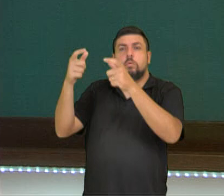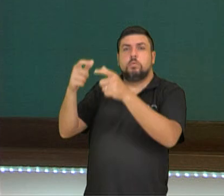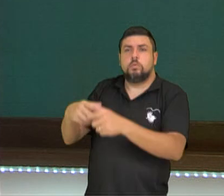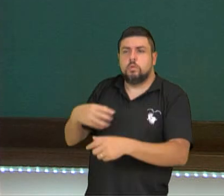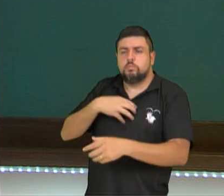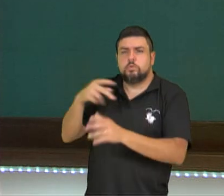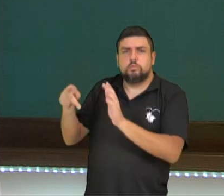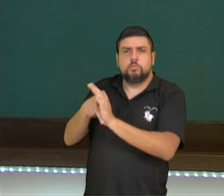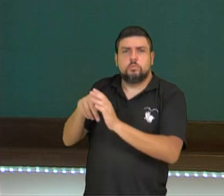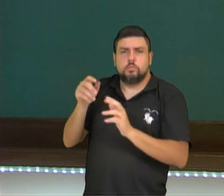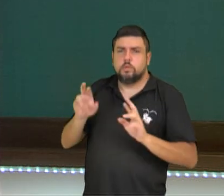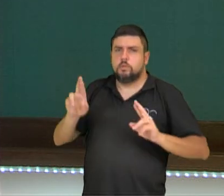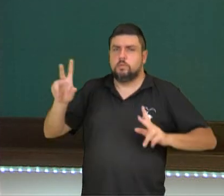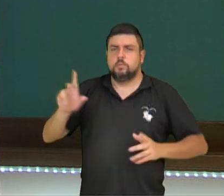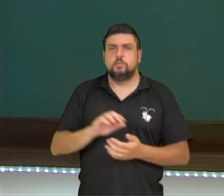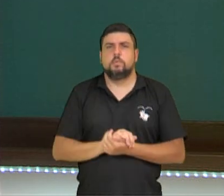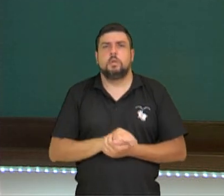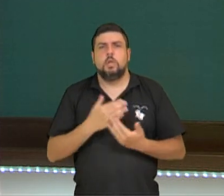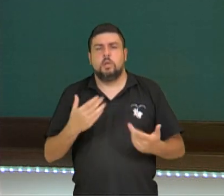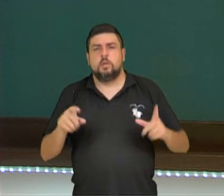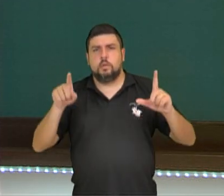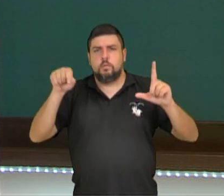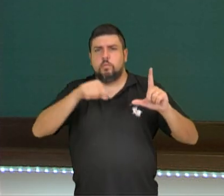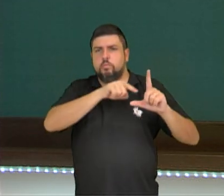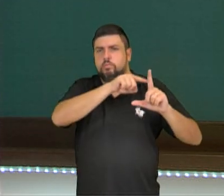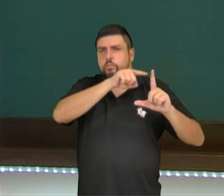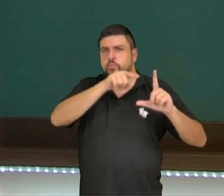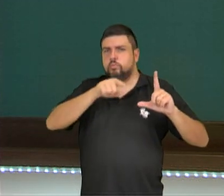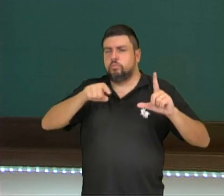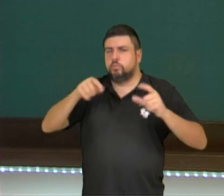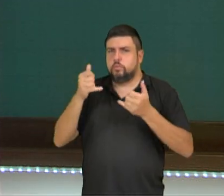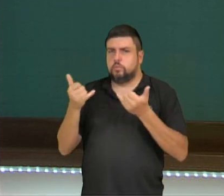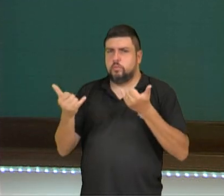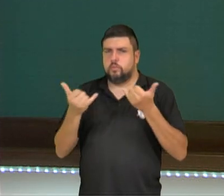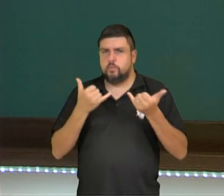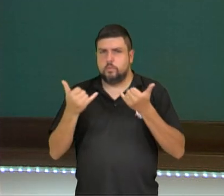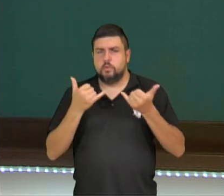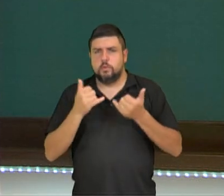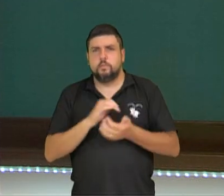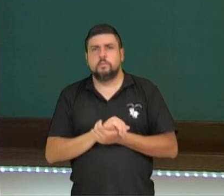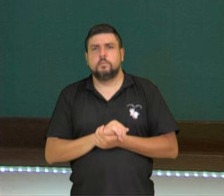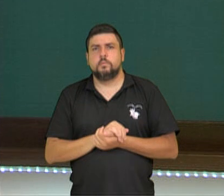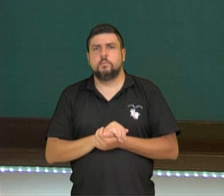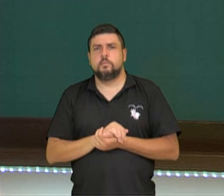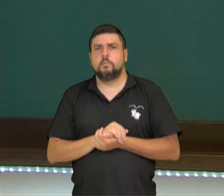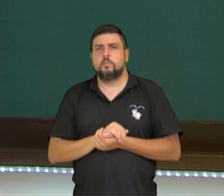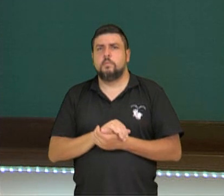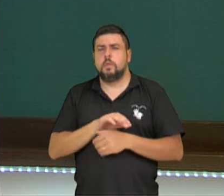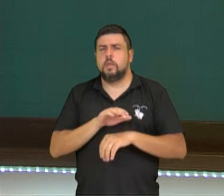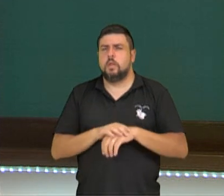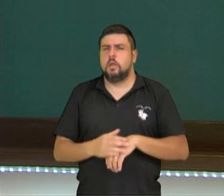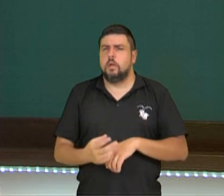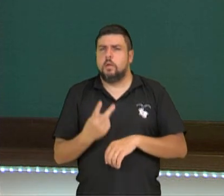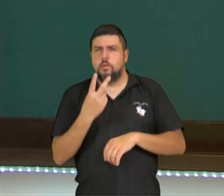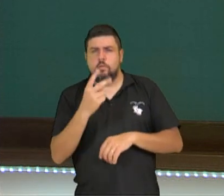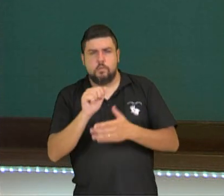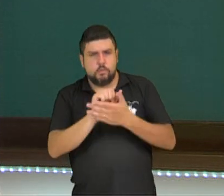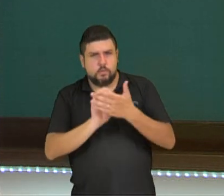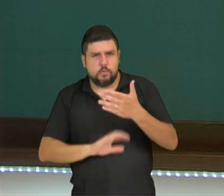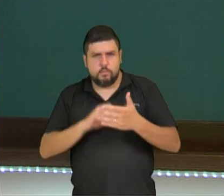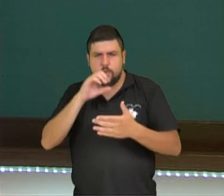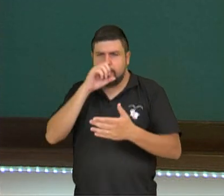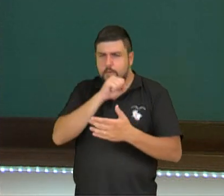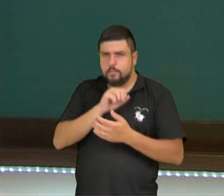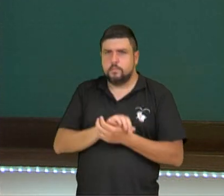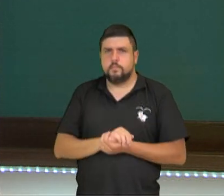diferente dessa que está aqui. Então, o climograma traz essas informações para nós. Mais duas atividadezinhas para vocês responderem rapidinho aí para